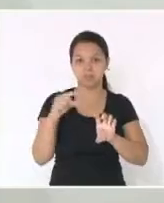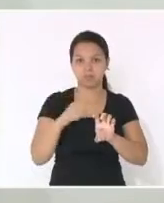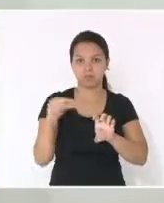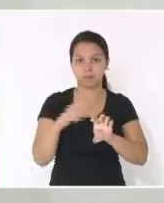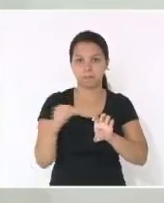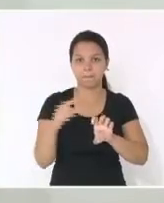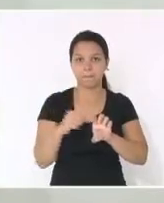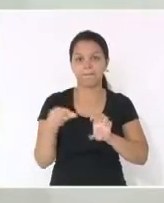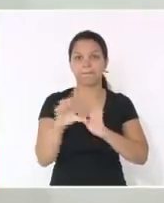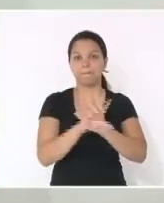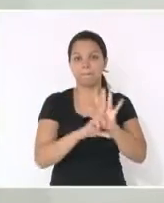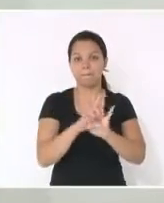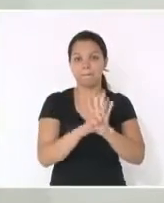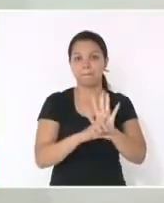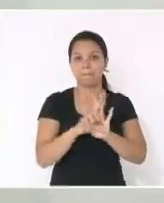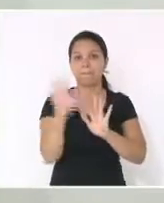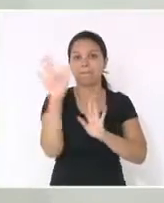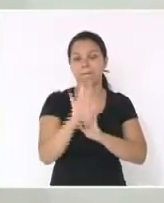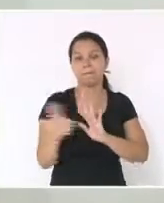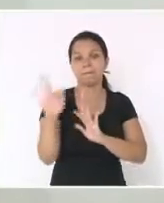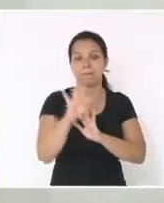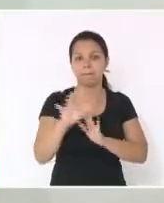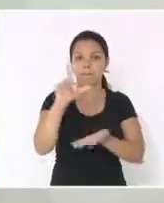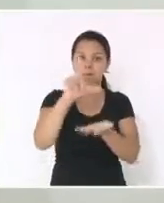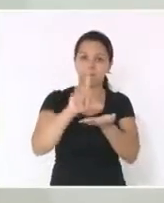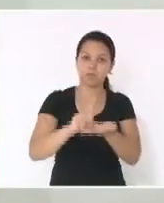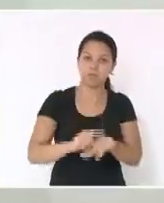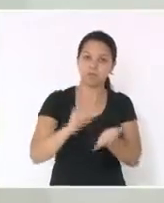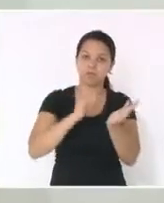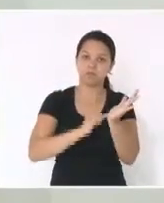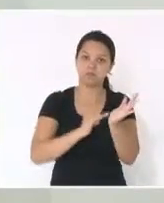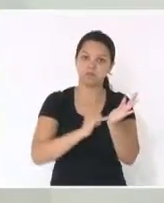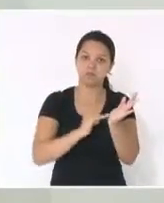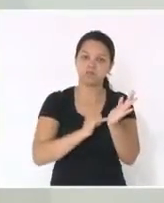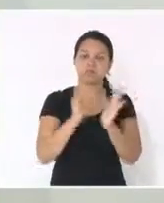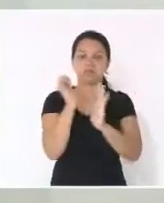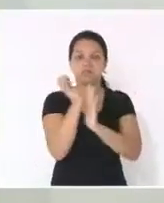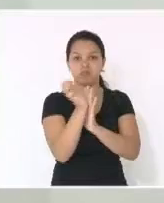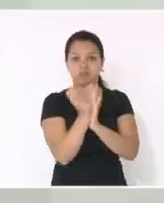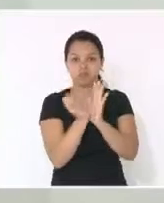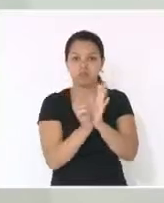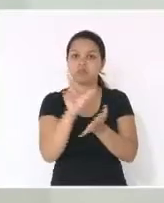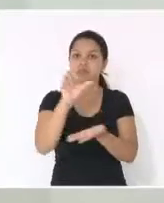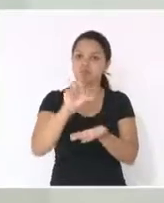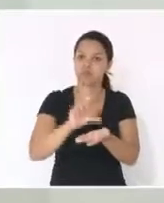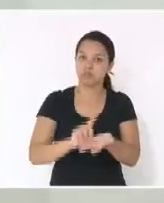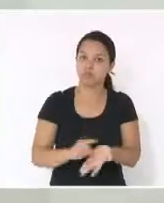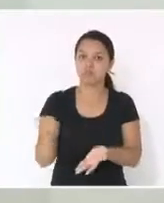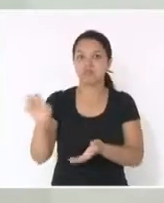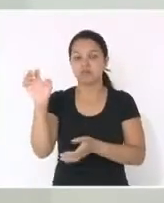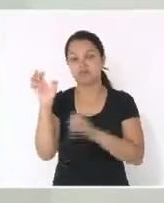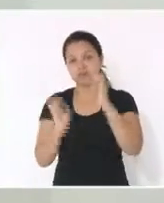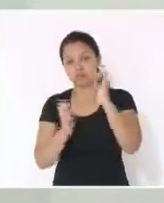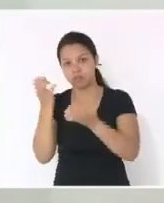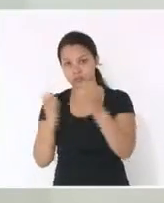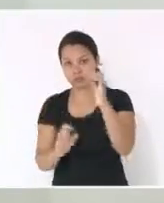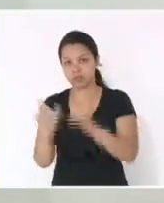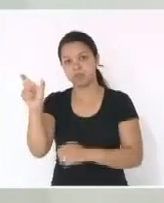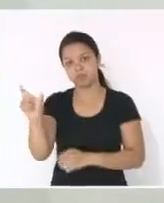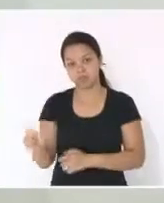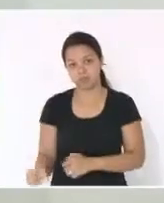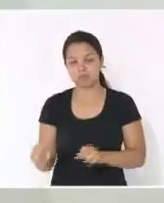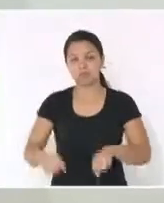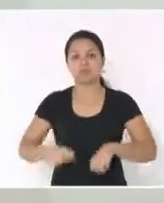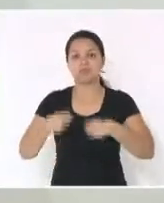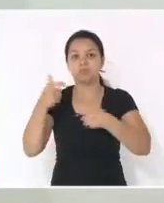diminuir taxas reduzir burocracia para que o empresário possa se dedicar mais ao seu negócio a